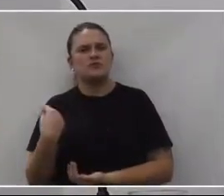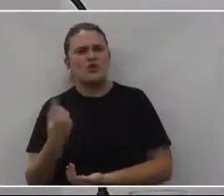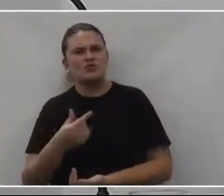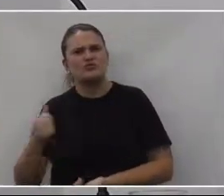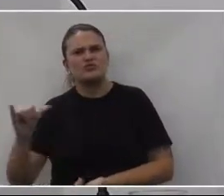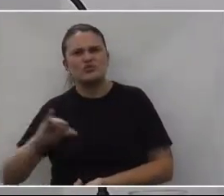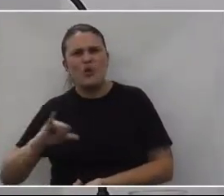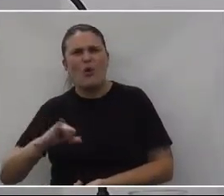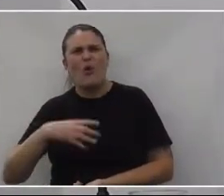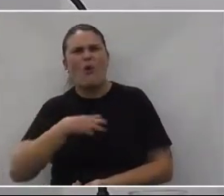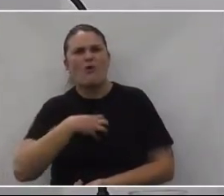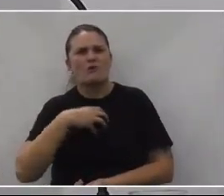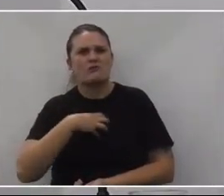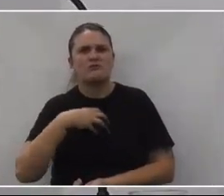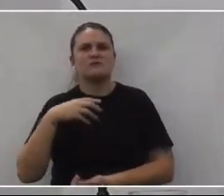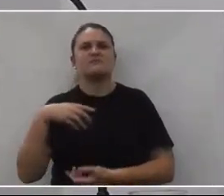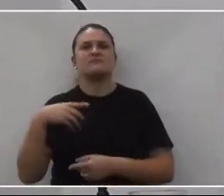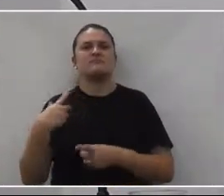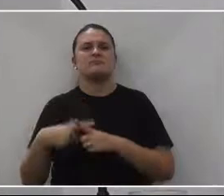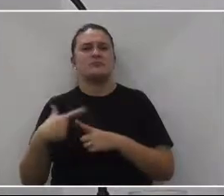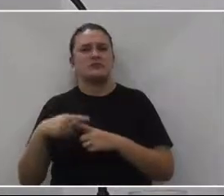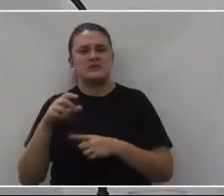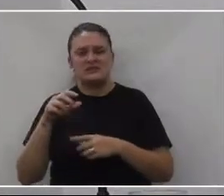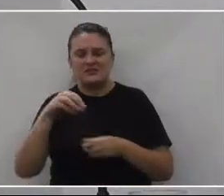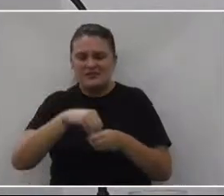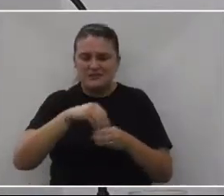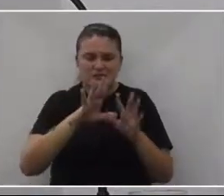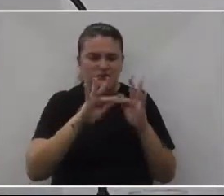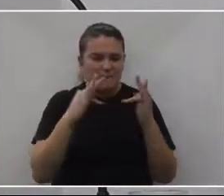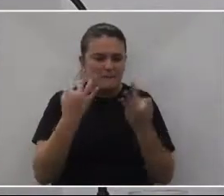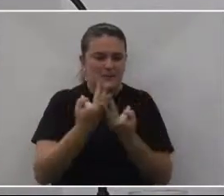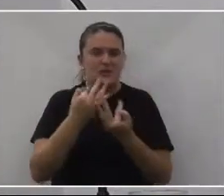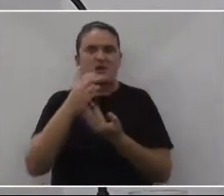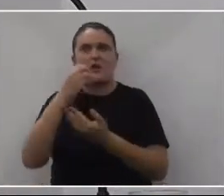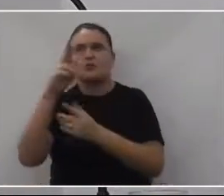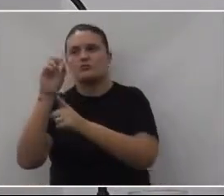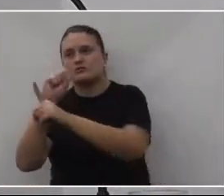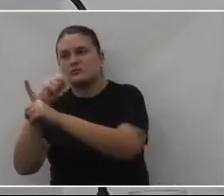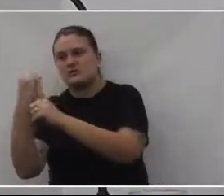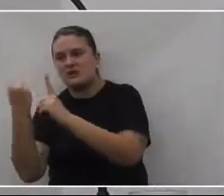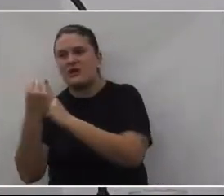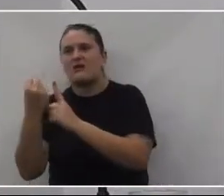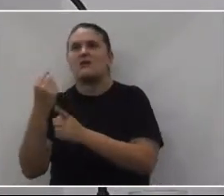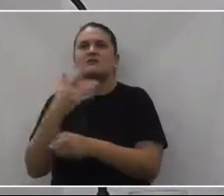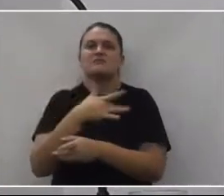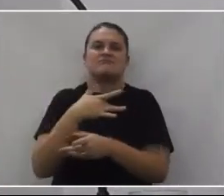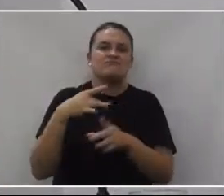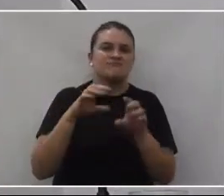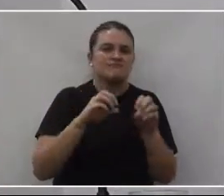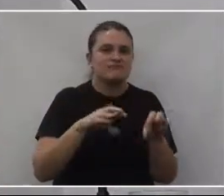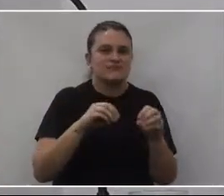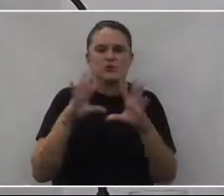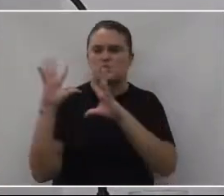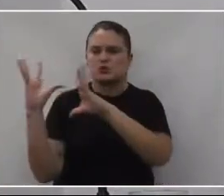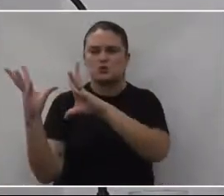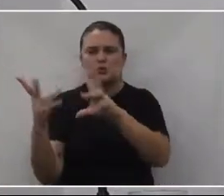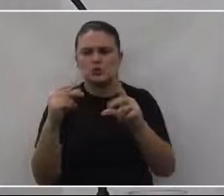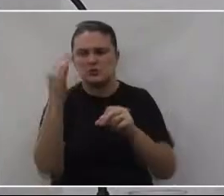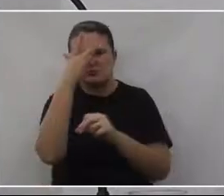as consequências disto nas famílias, na desagregação, na saúde, na educação e